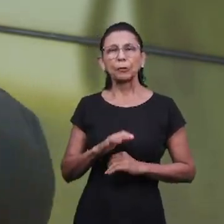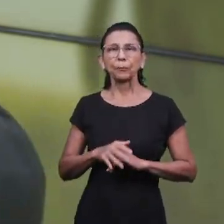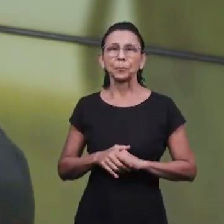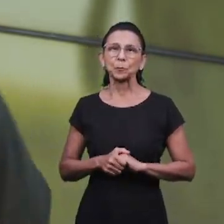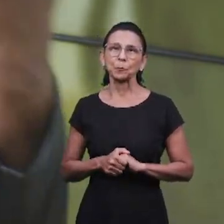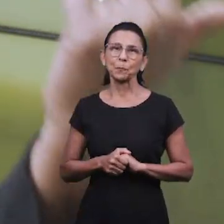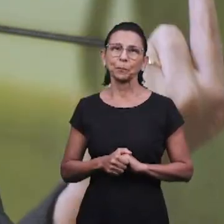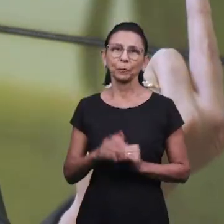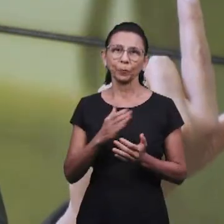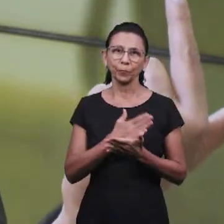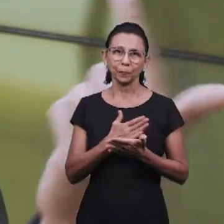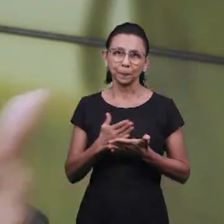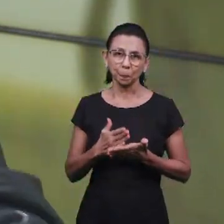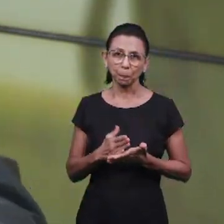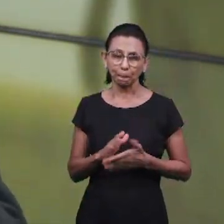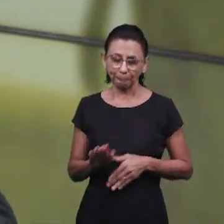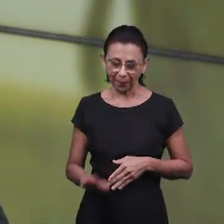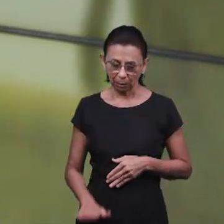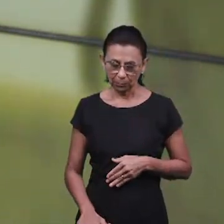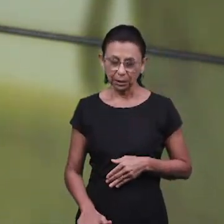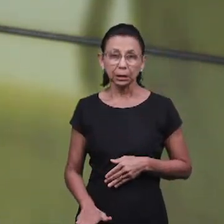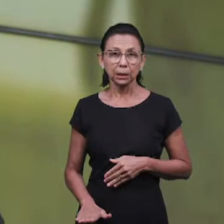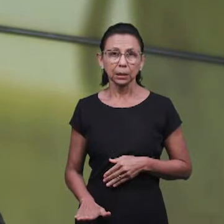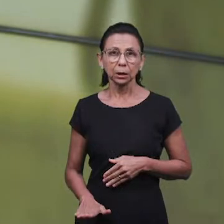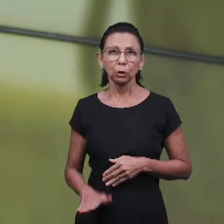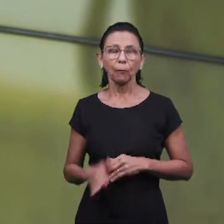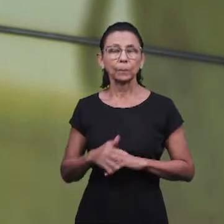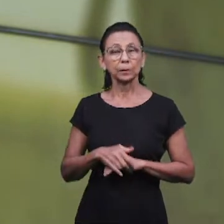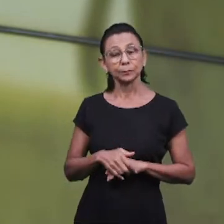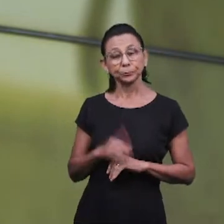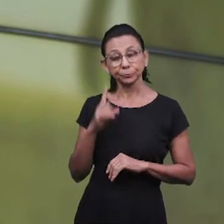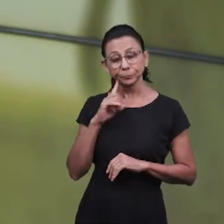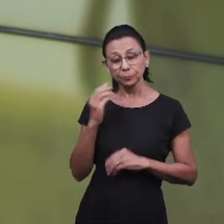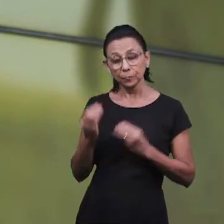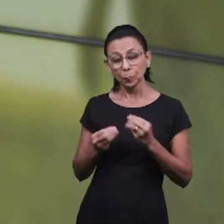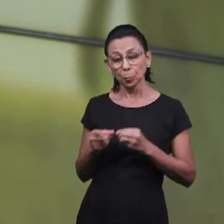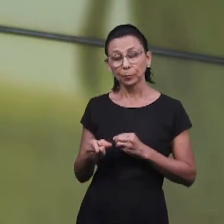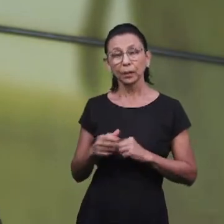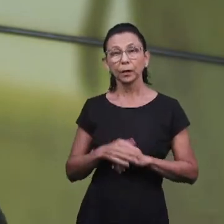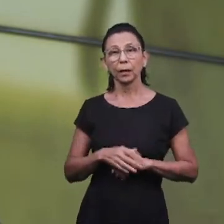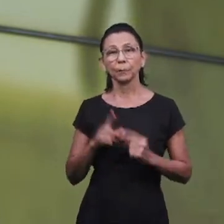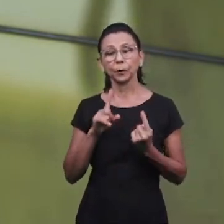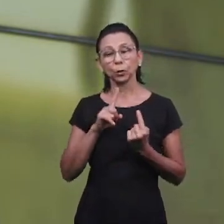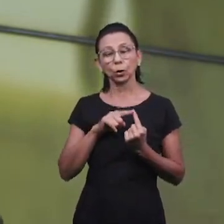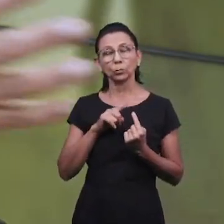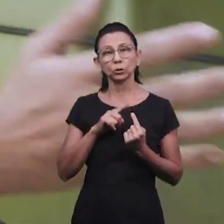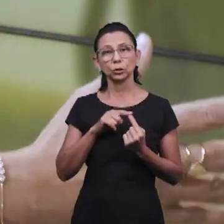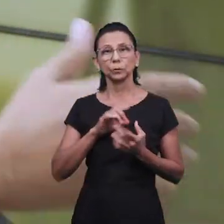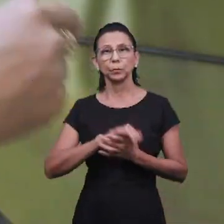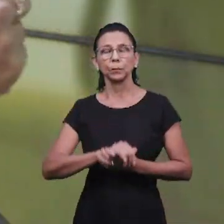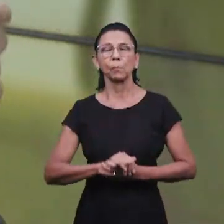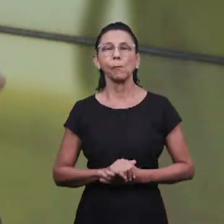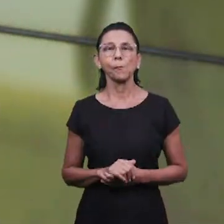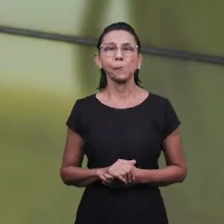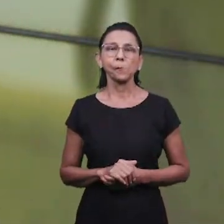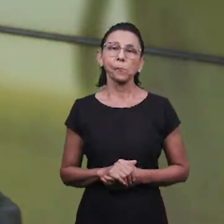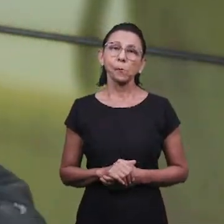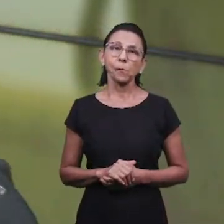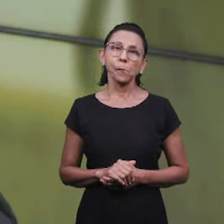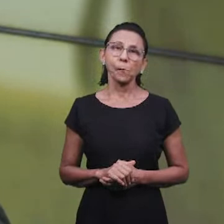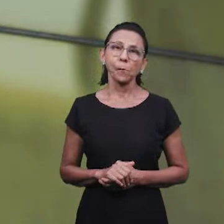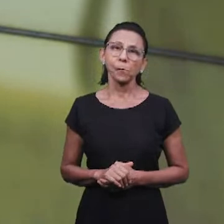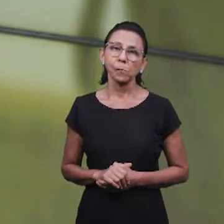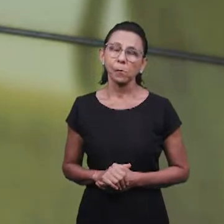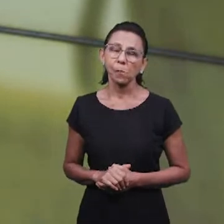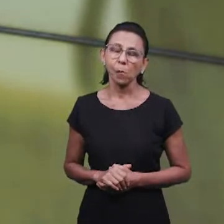desenvolver, como também o oposto. Uhum. Ter um diagnóstico, né, de autismo moderado ou severo e caminhar também para o